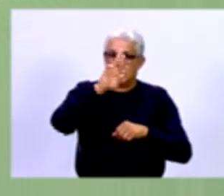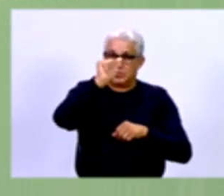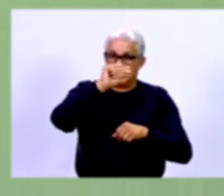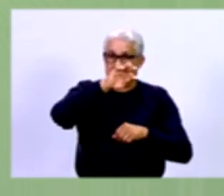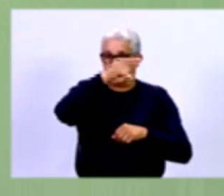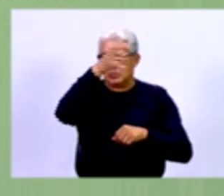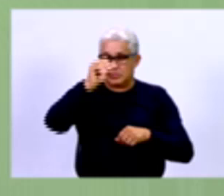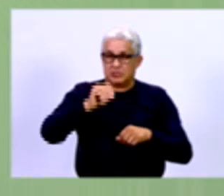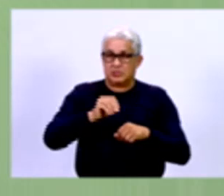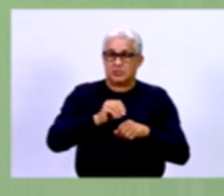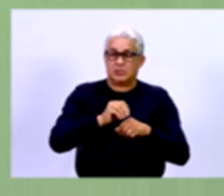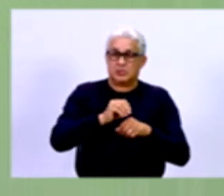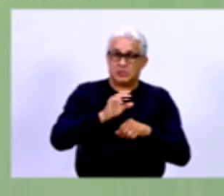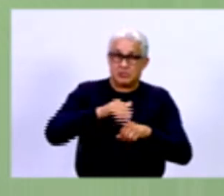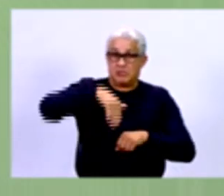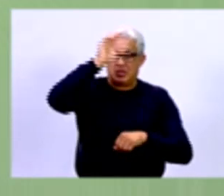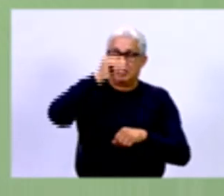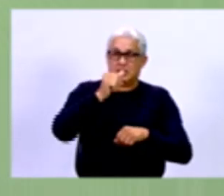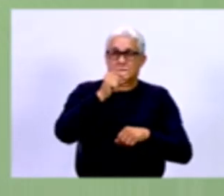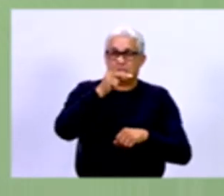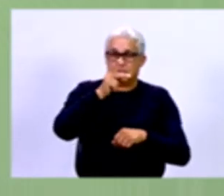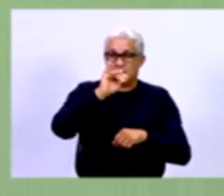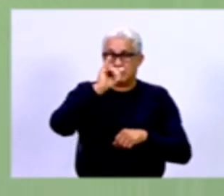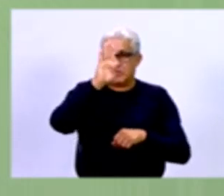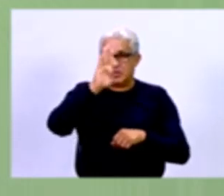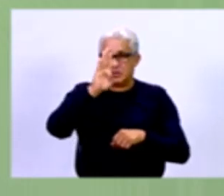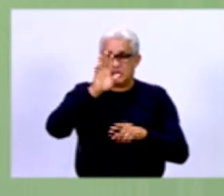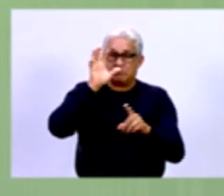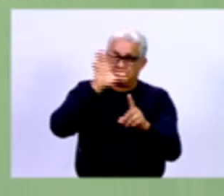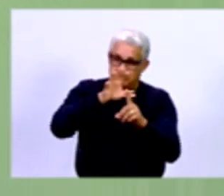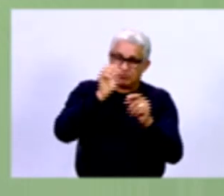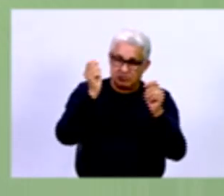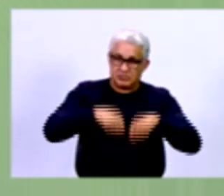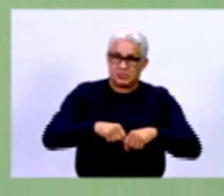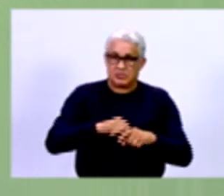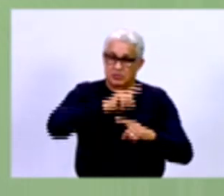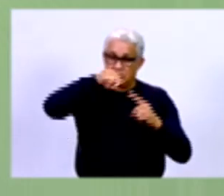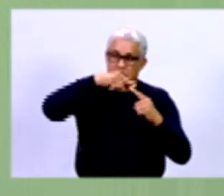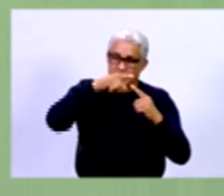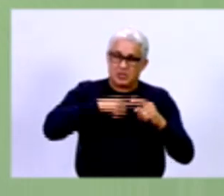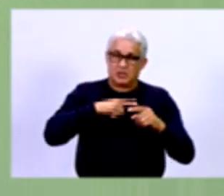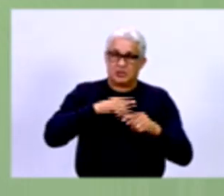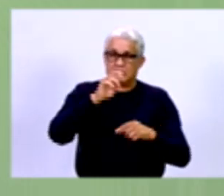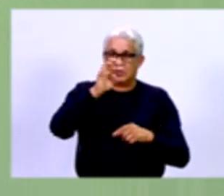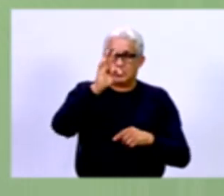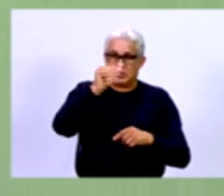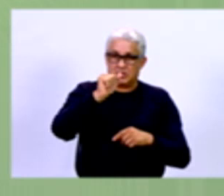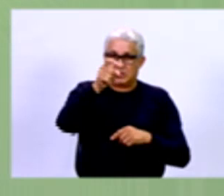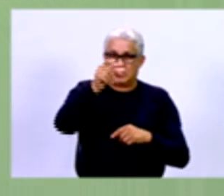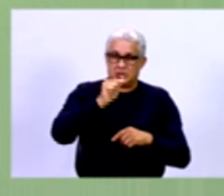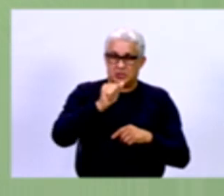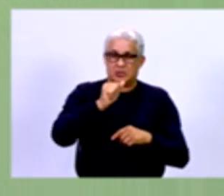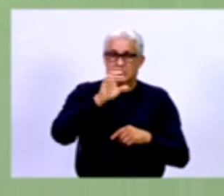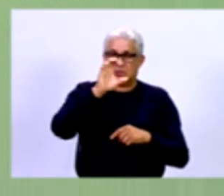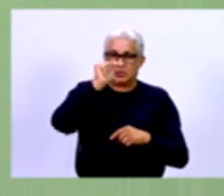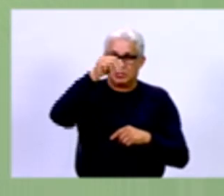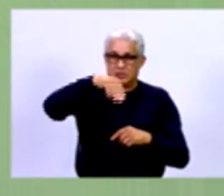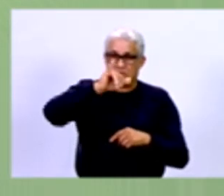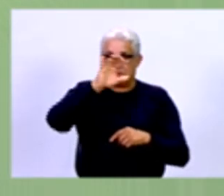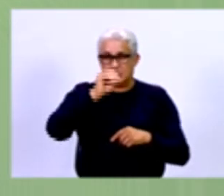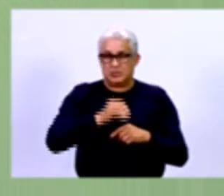uma política econômica que tenha esse objetivo. Então, uma taxa de câmbio favorável aumenta as